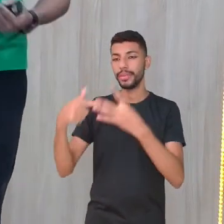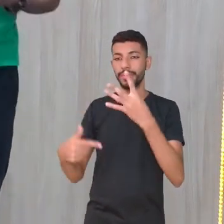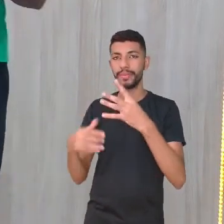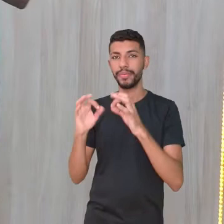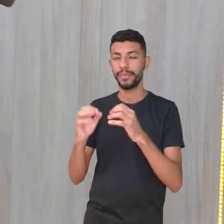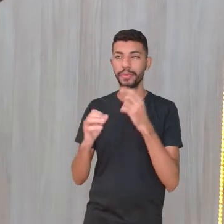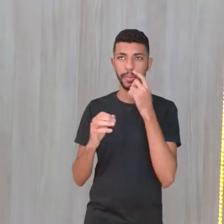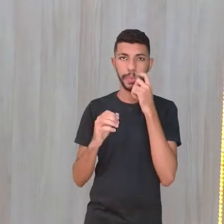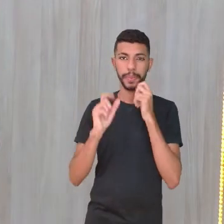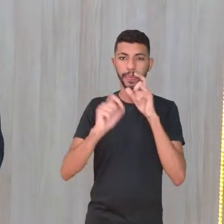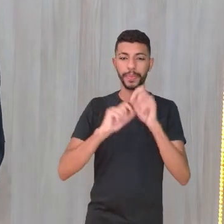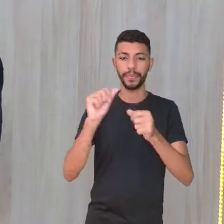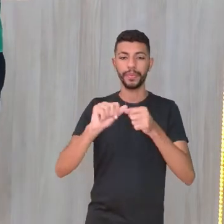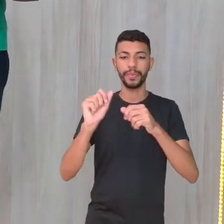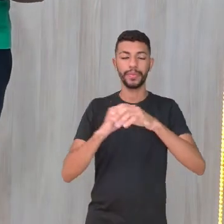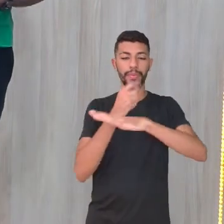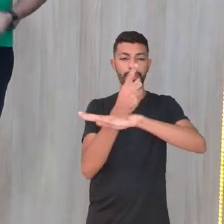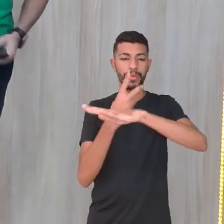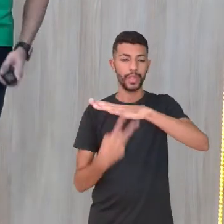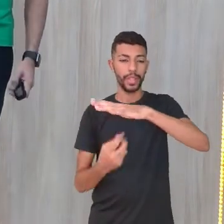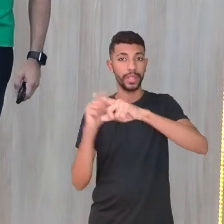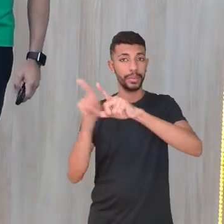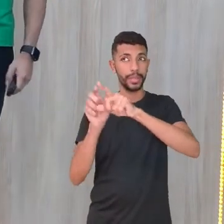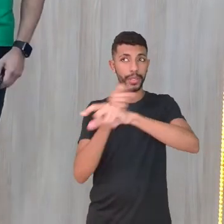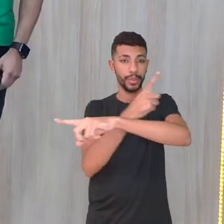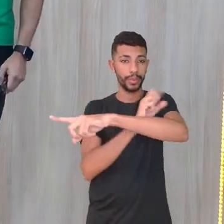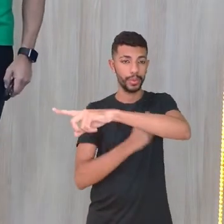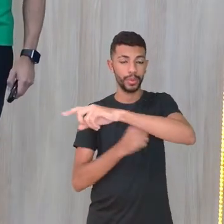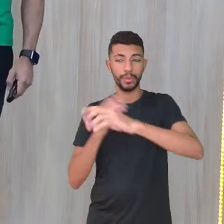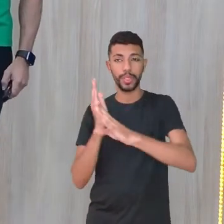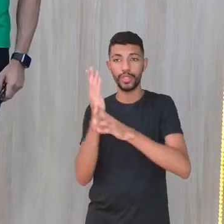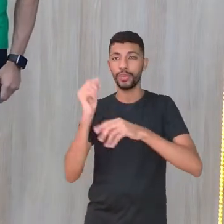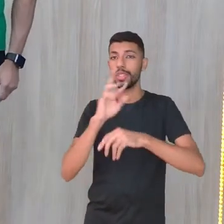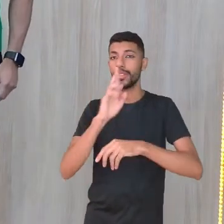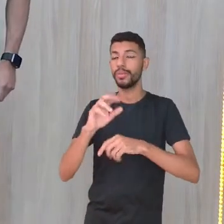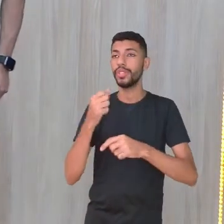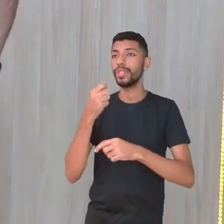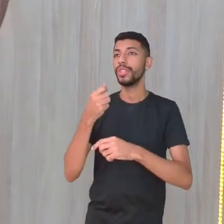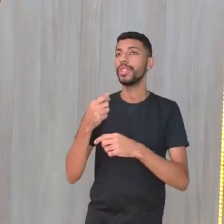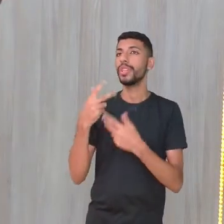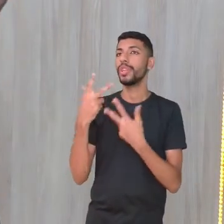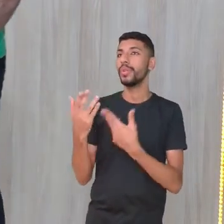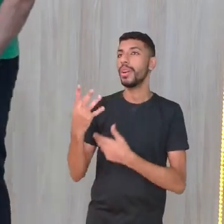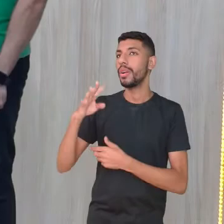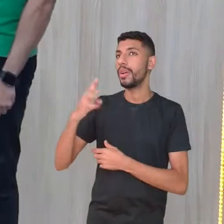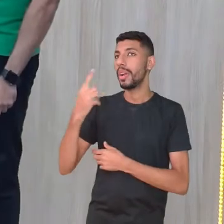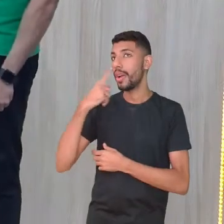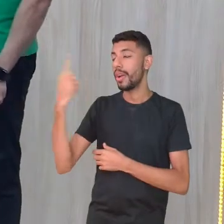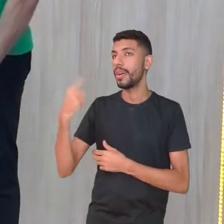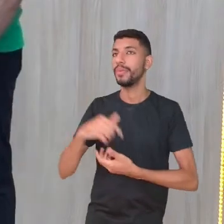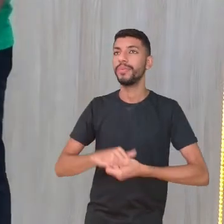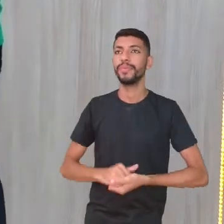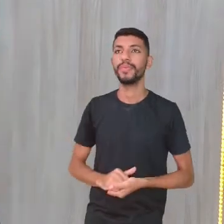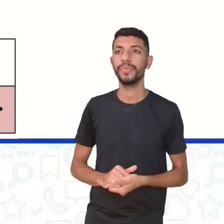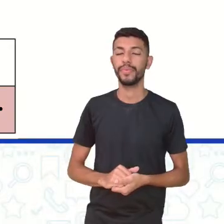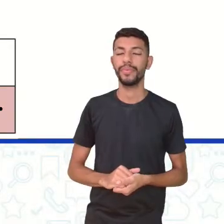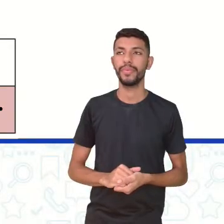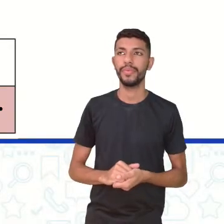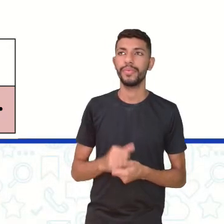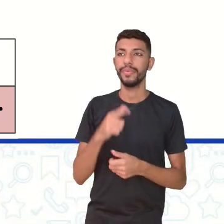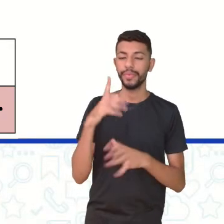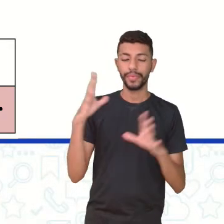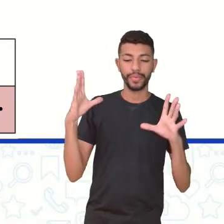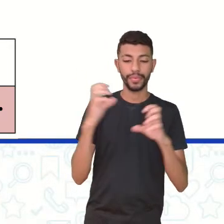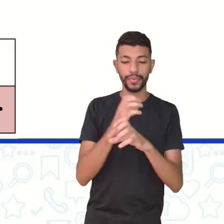foi que eu fiz com 1/8 para encontrar a resposta igual a 4, certo? Então, no terceiro caso, diz o seguinte, para você calcular